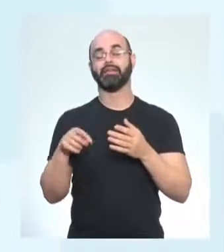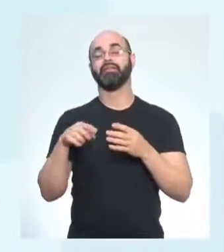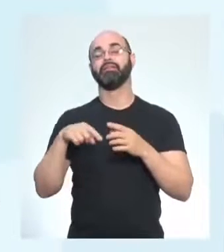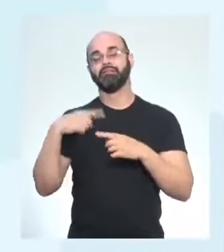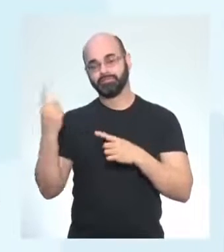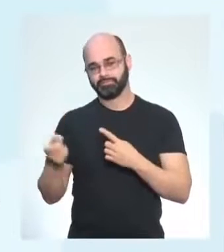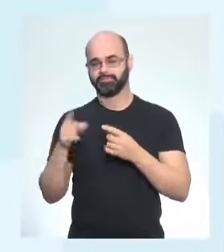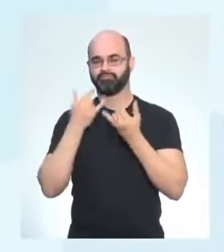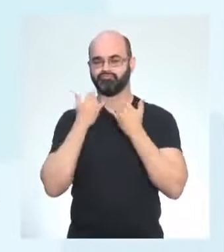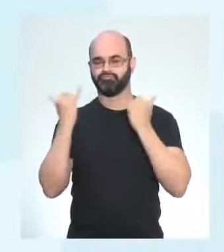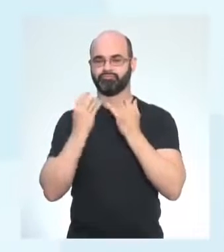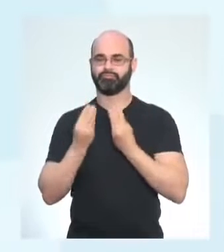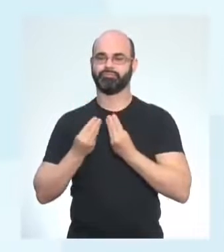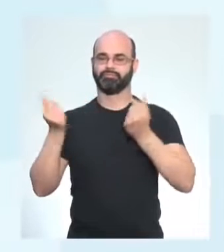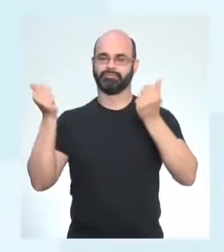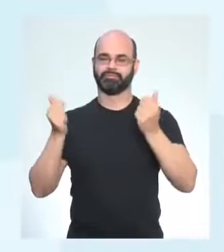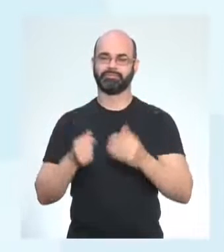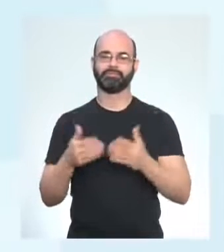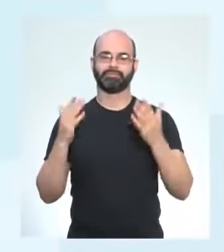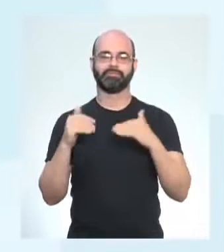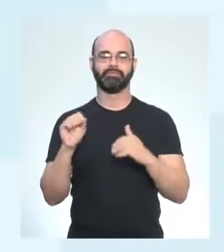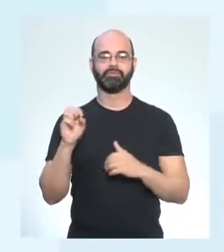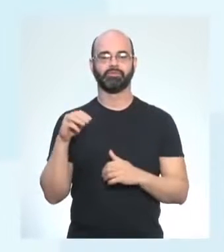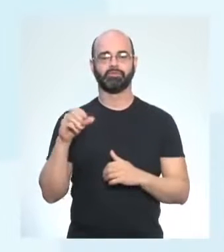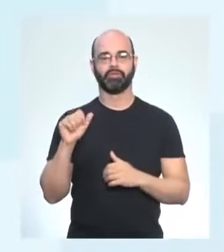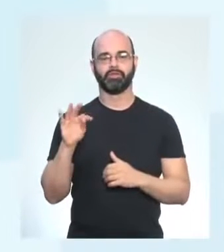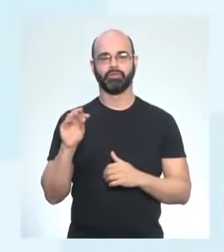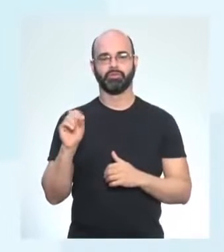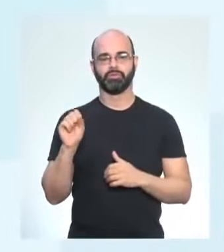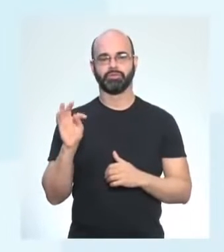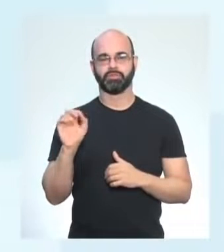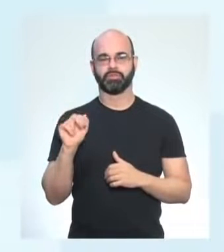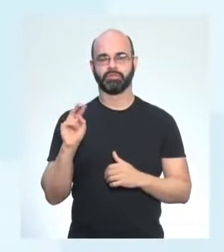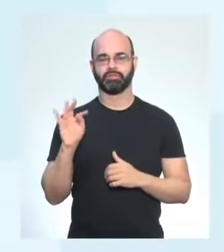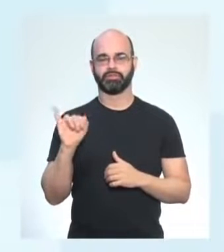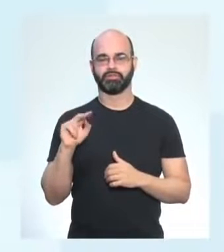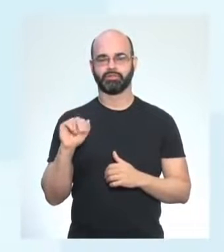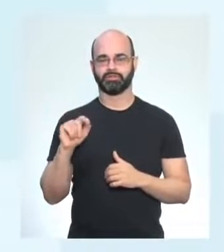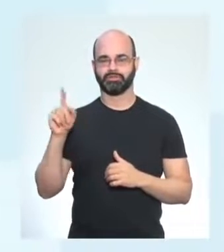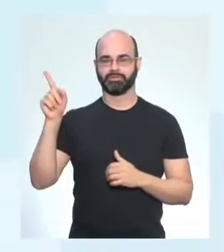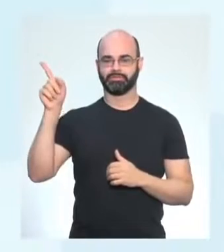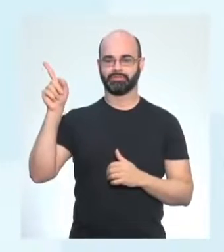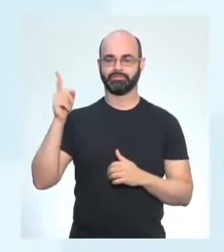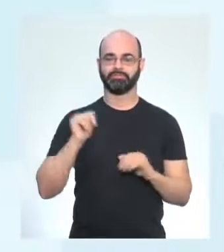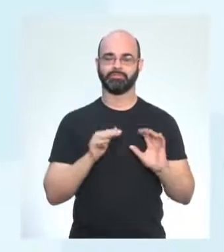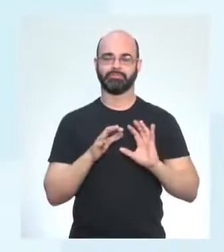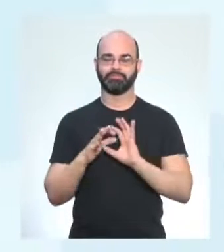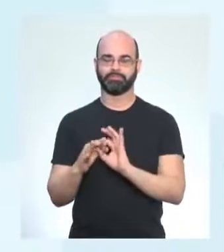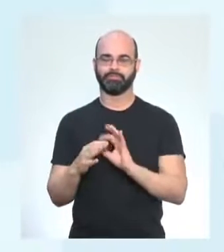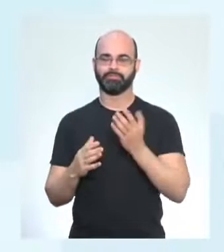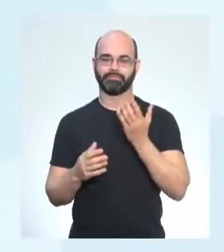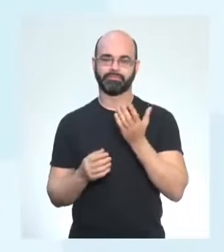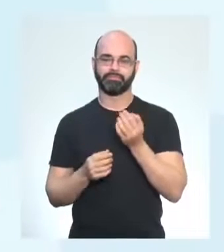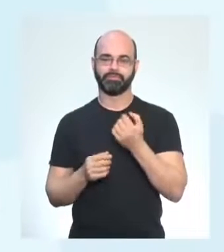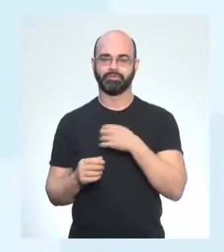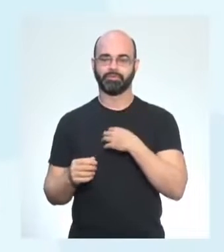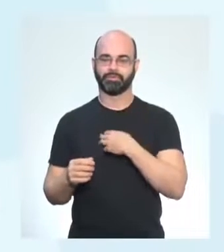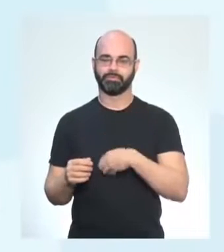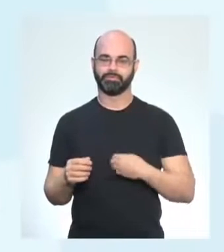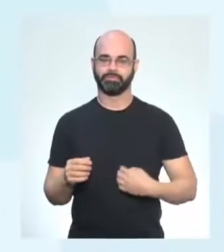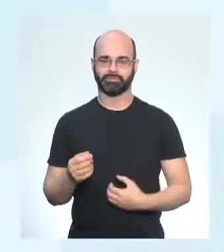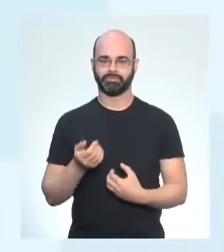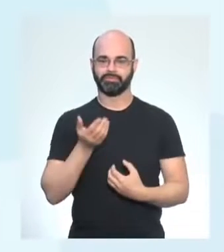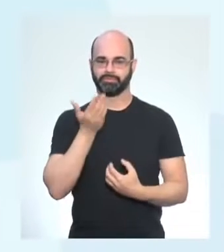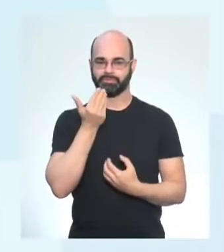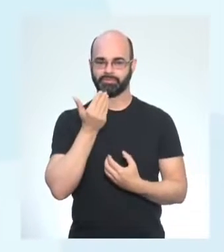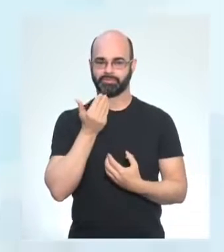somatostatina, tá? Que ela vai estar ligada aí ao trato digestivo, tudo bem?